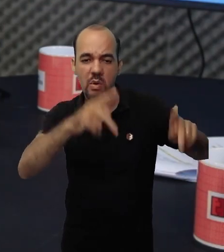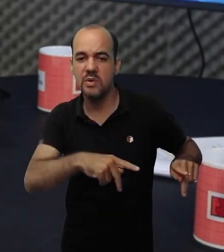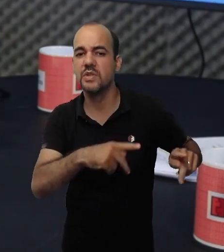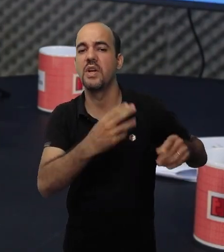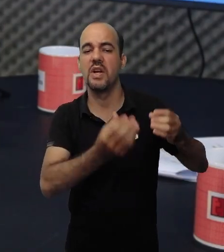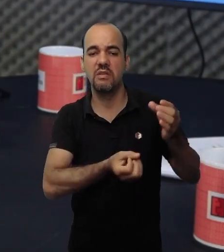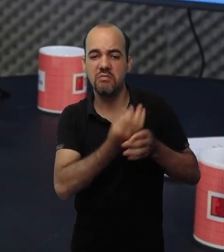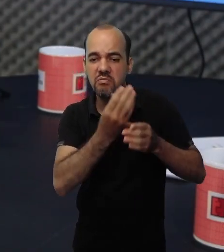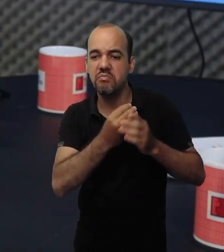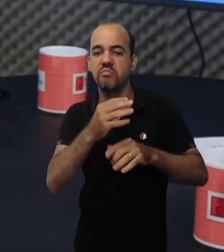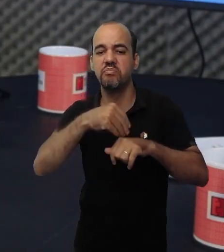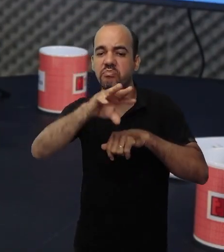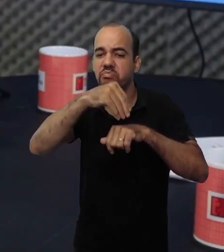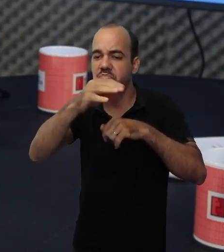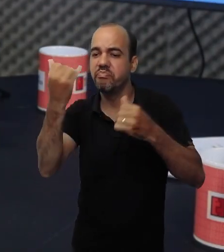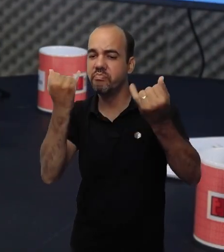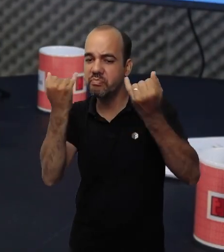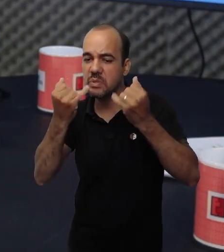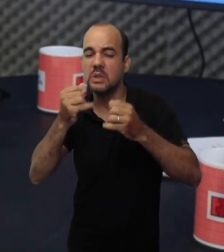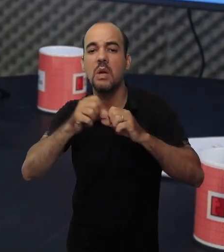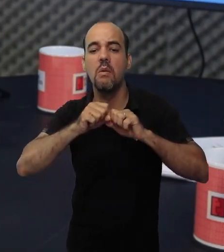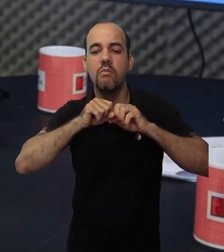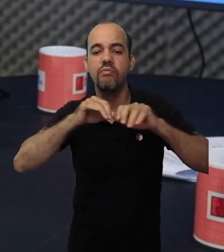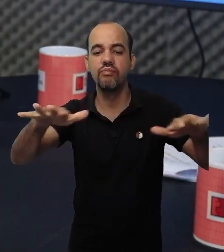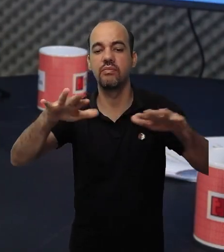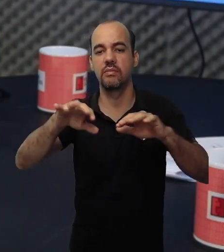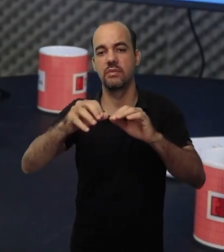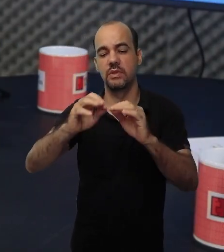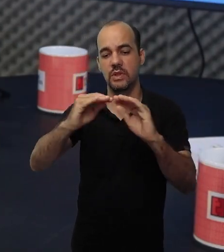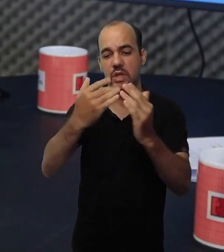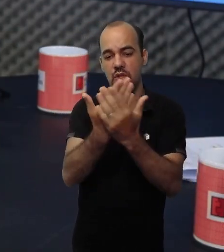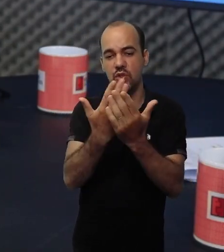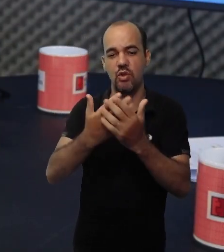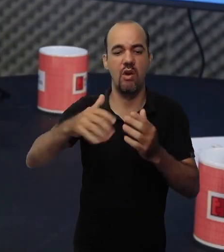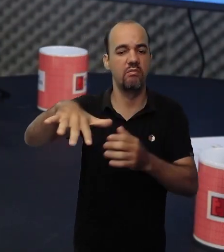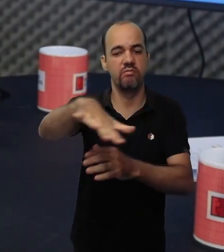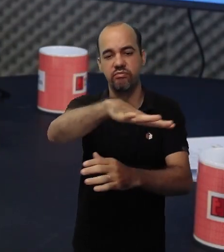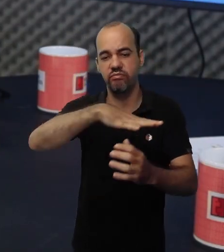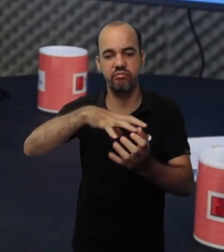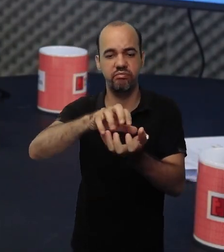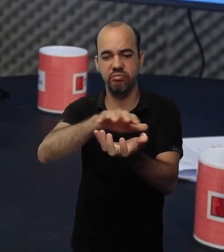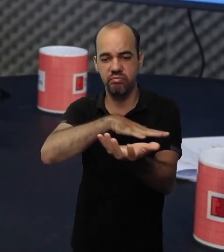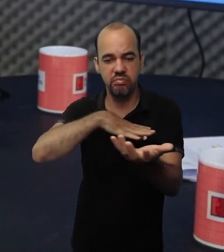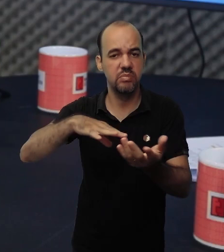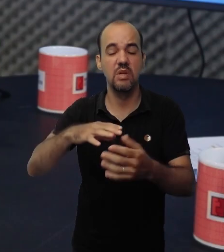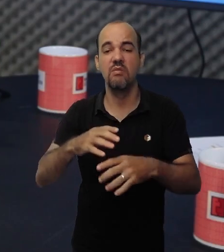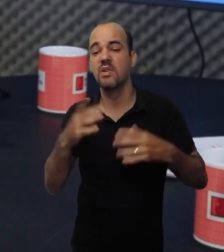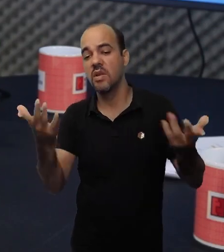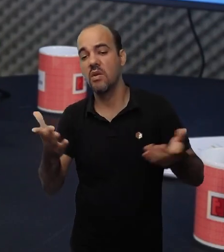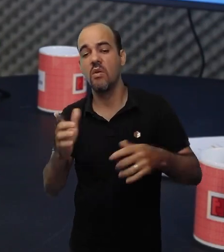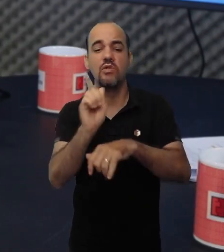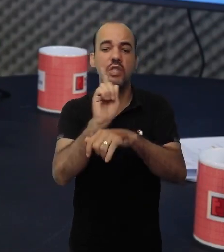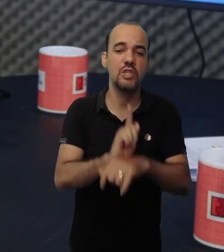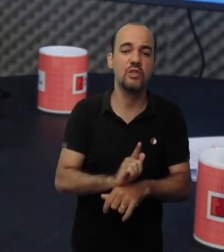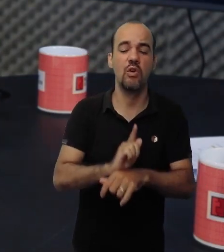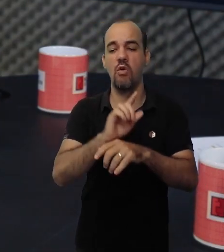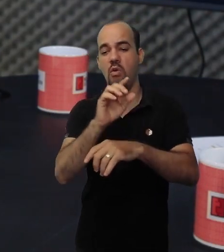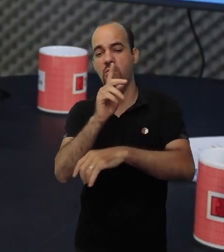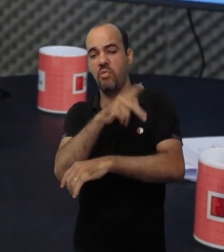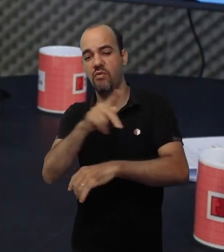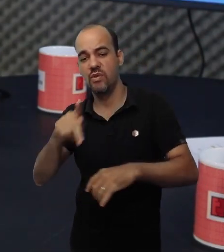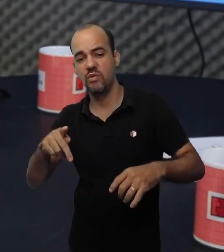essas informações de projetos para dentro das escolas e fazer com que o professor, o gestor, o estudante, ele